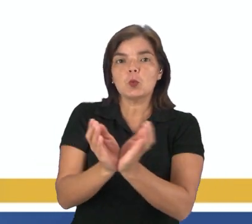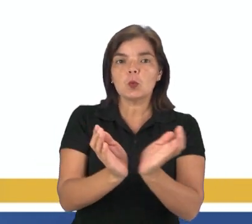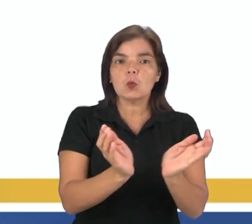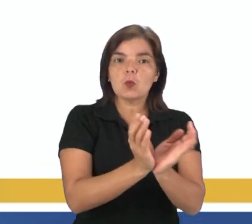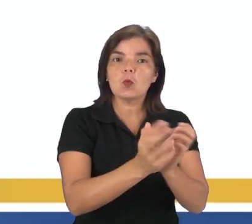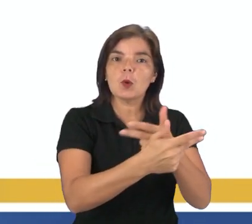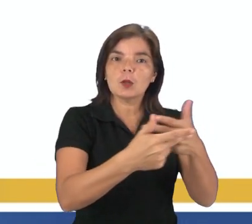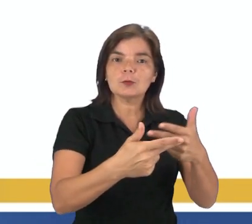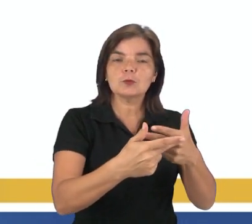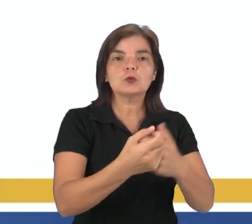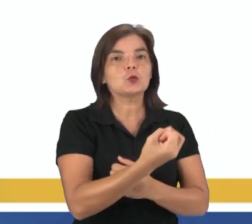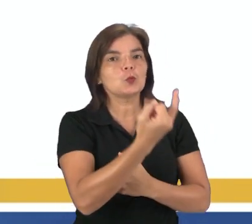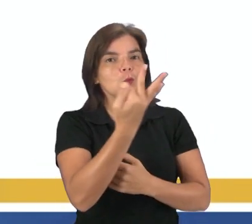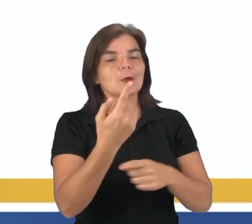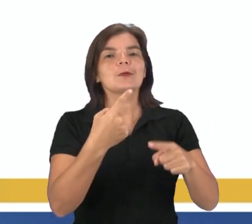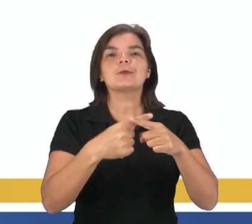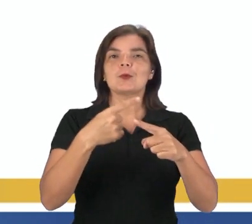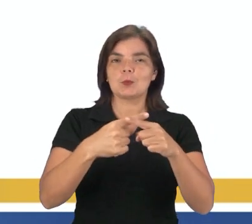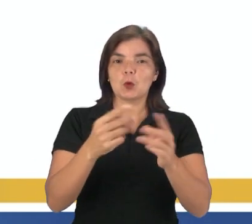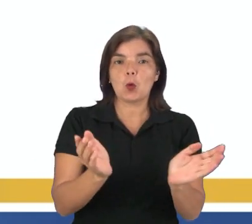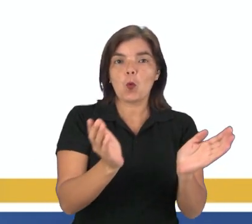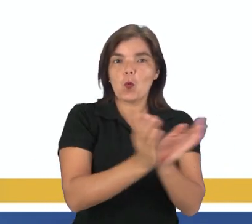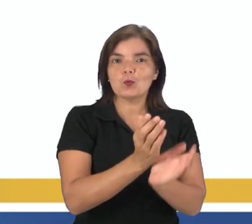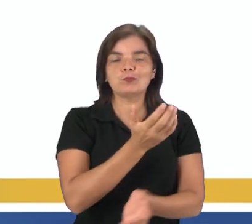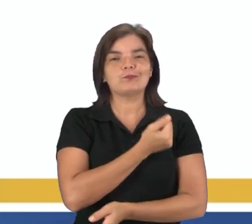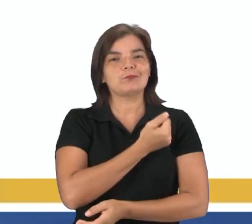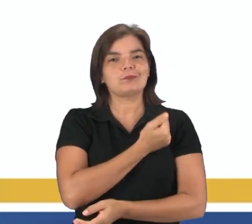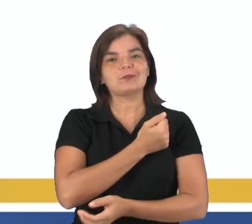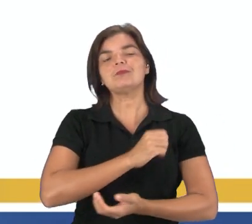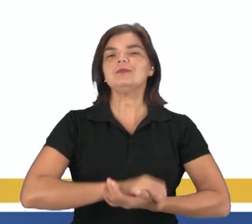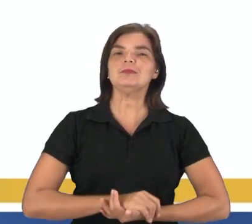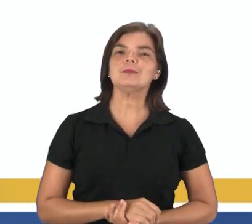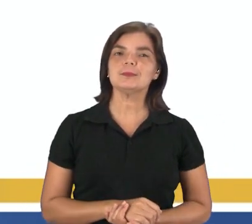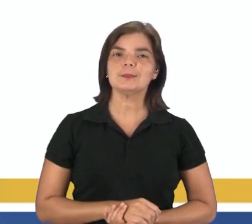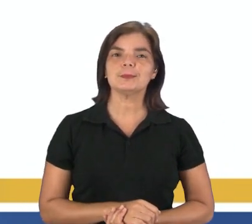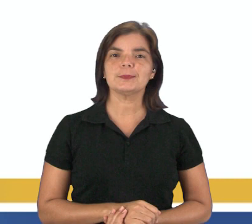esses objetos de contagem, formando conjuntos numéricos.